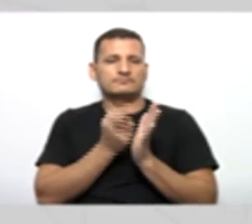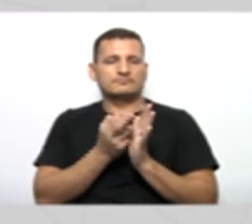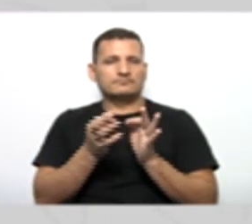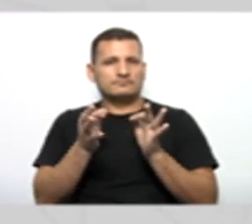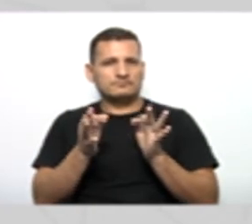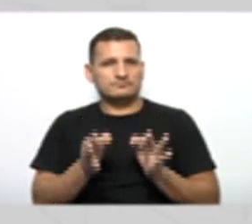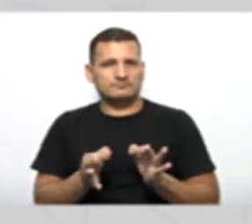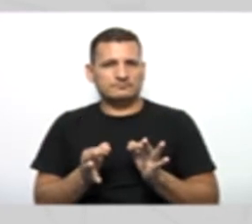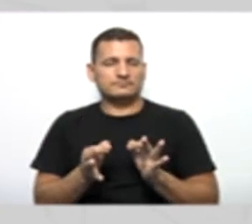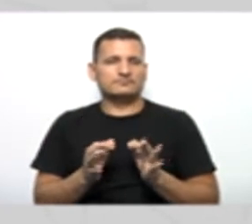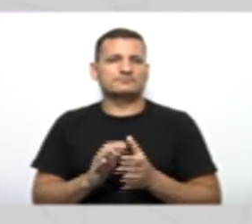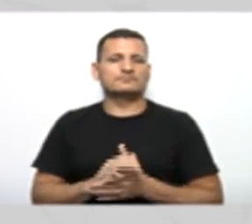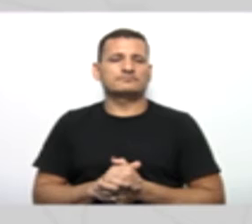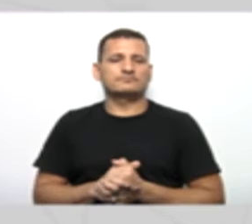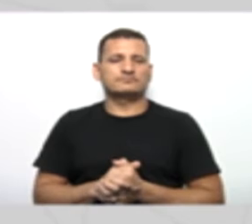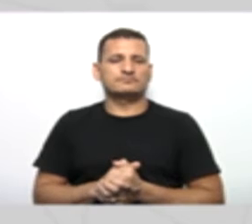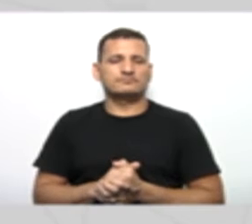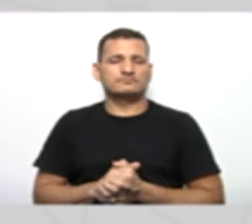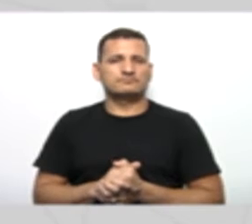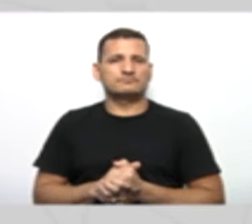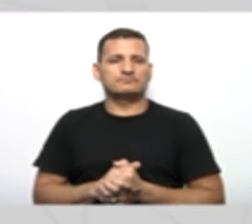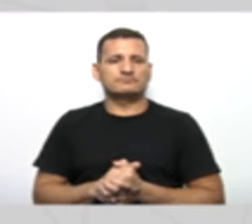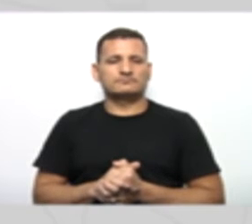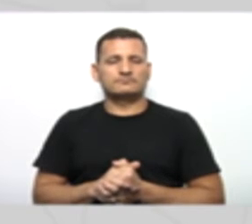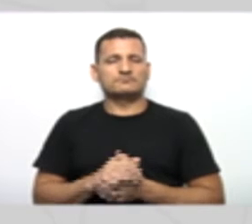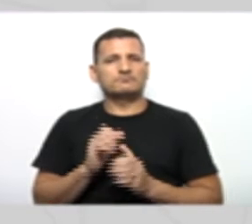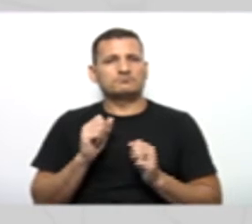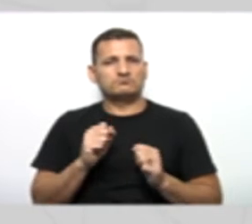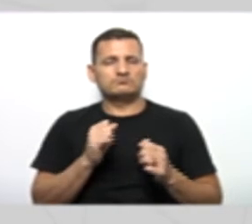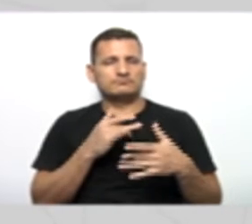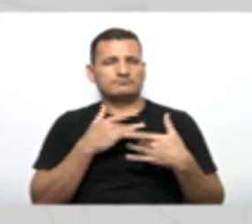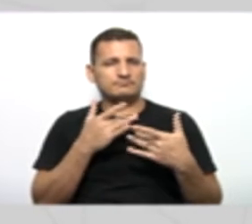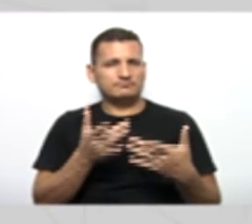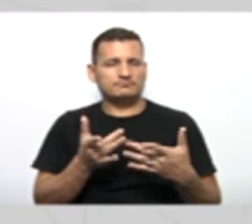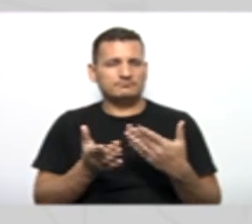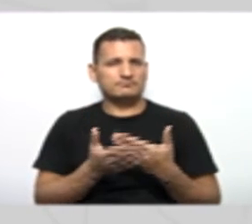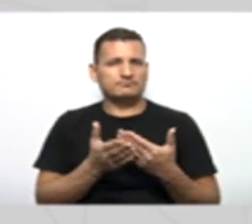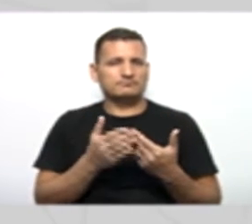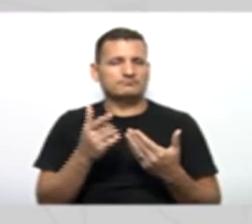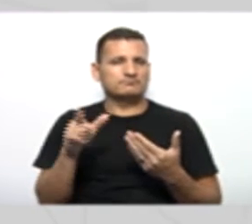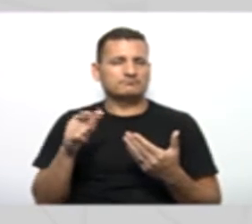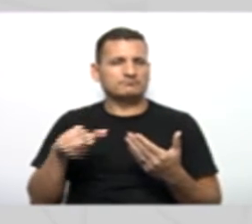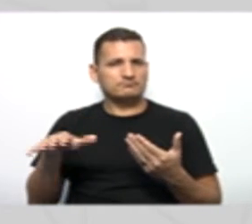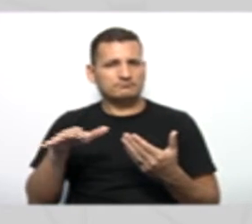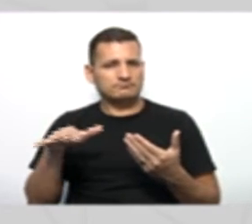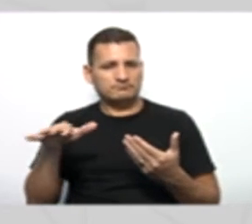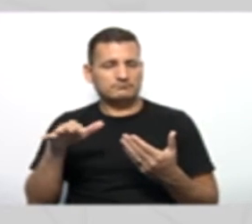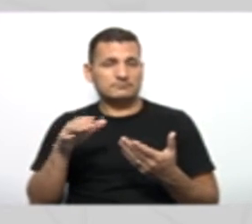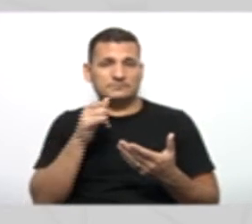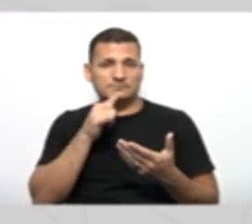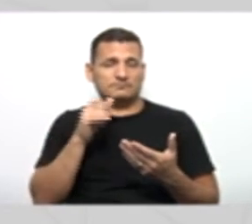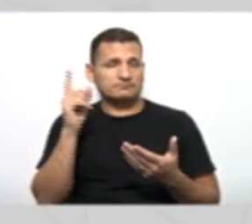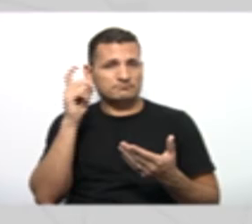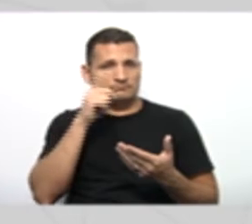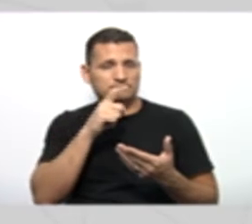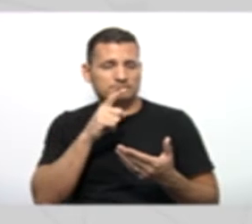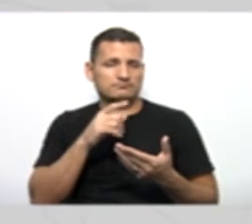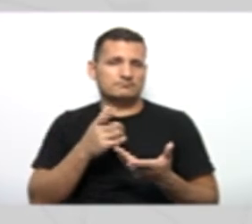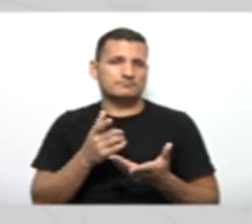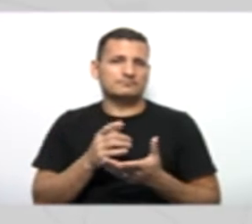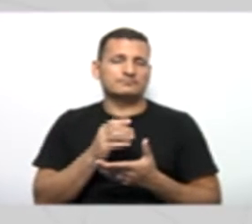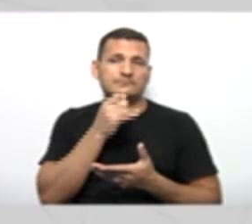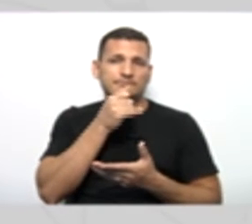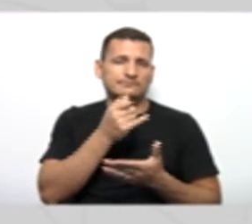que acertaram, parabéns. Pode se dedicar a estudar outras áreas que vocês possam ter mais dificuldade. Aqueles